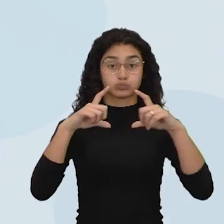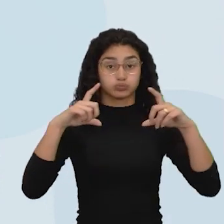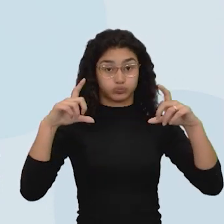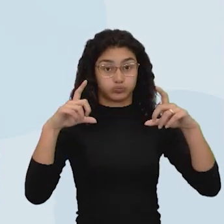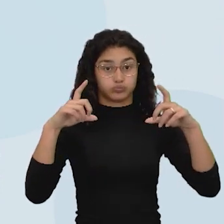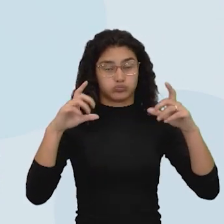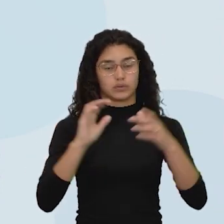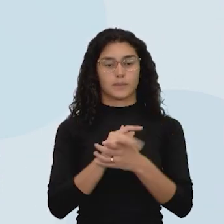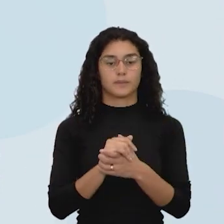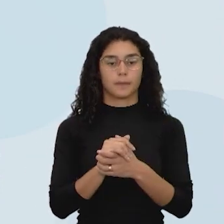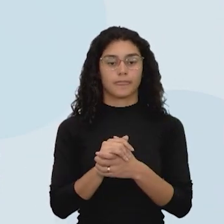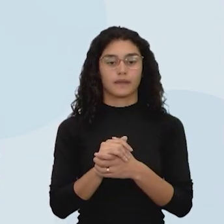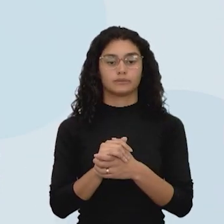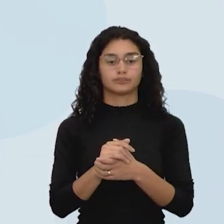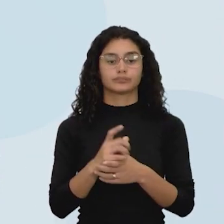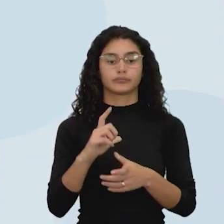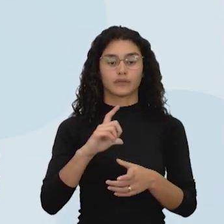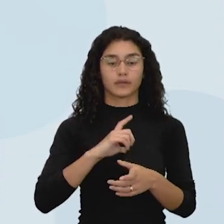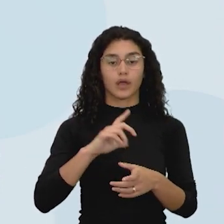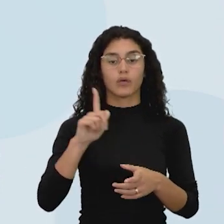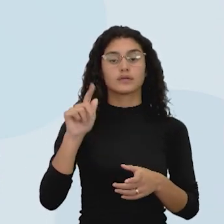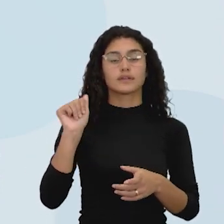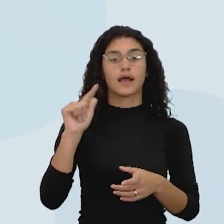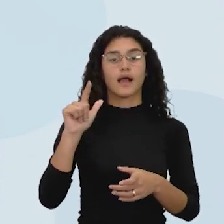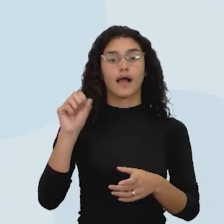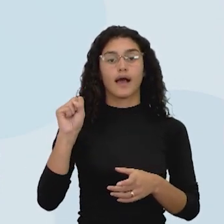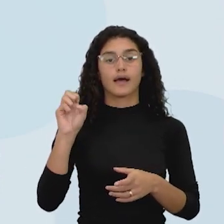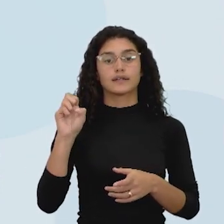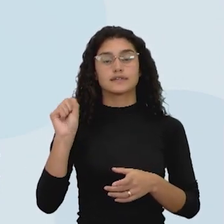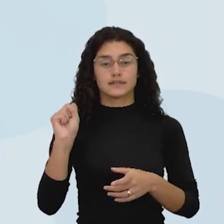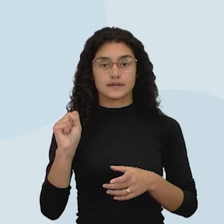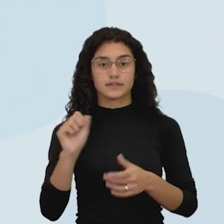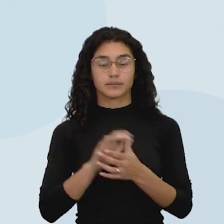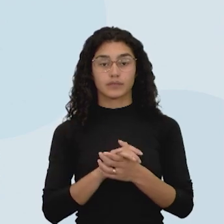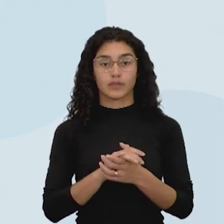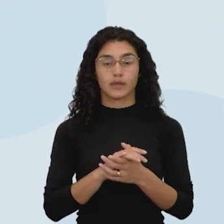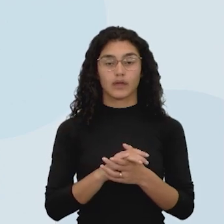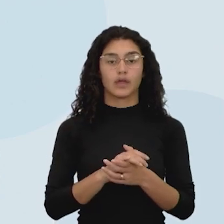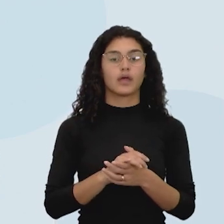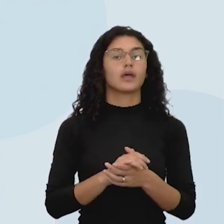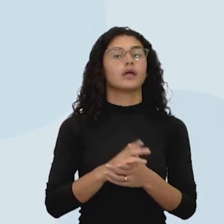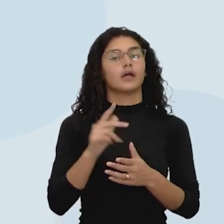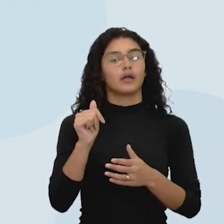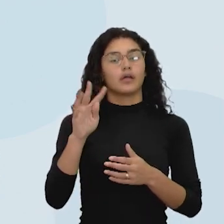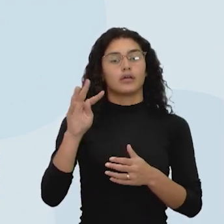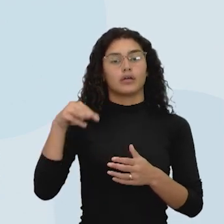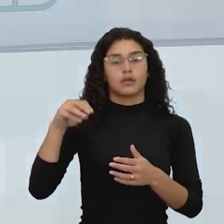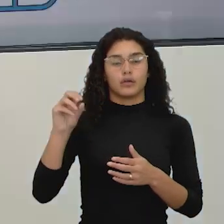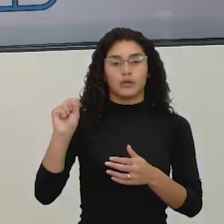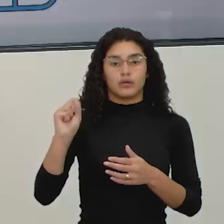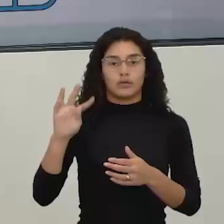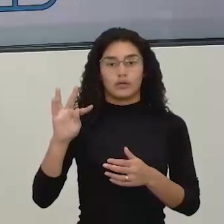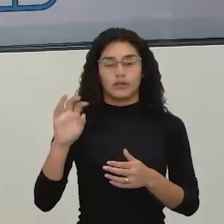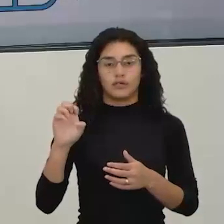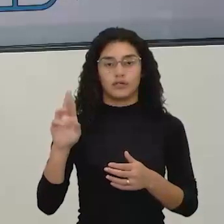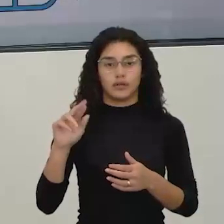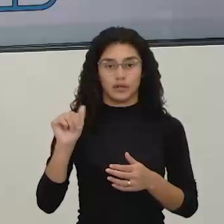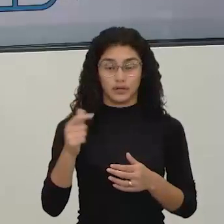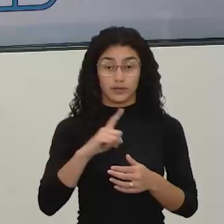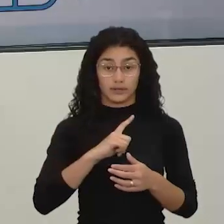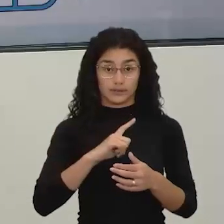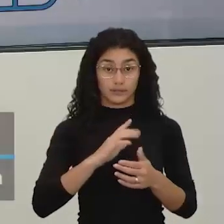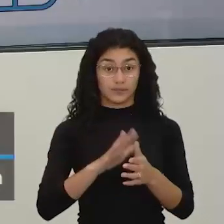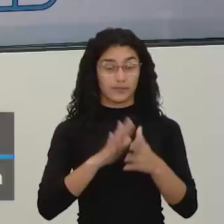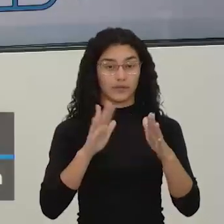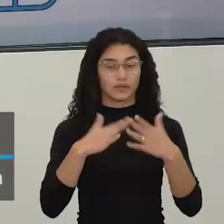balão maior vão ter os gases, que seriam os gases, então, da atmosfera primitiva. Então, nessa atmosfera